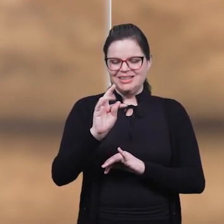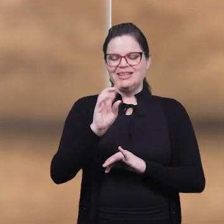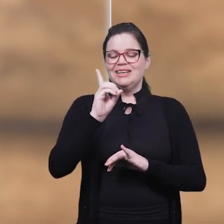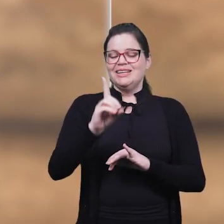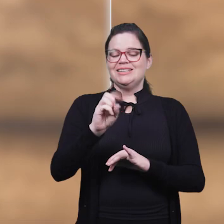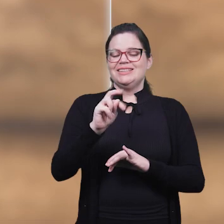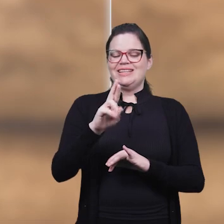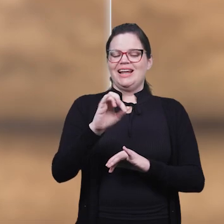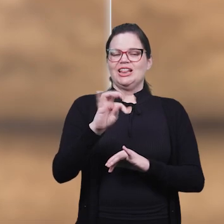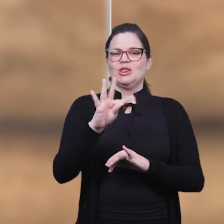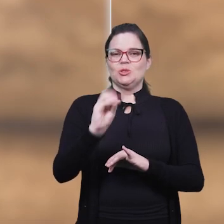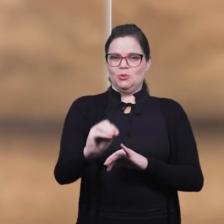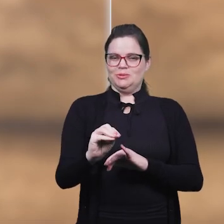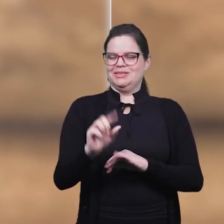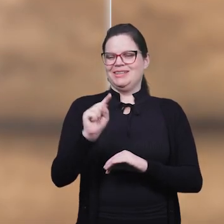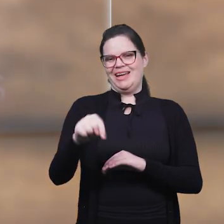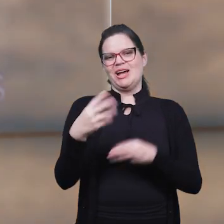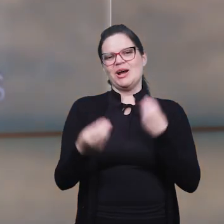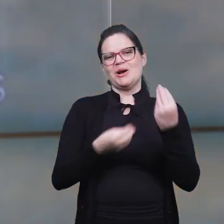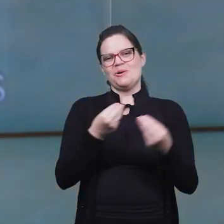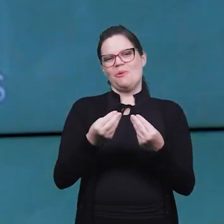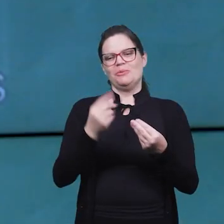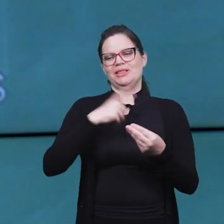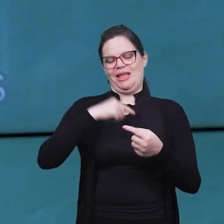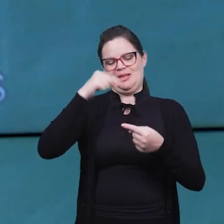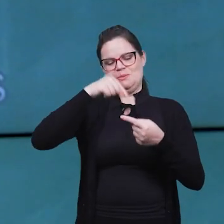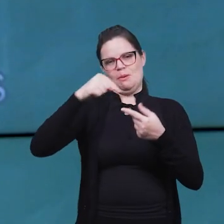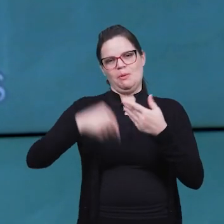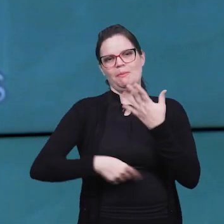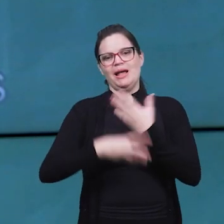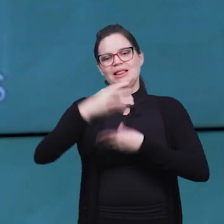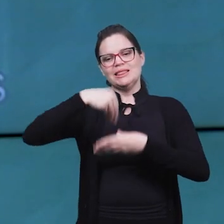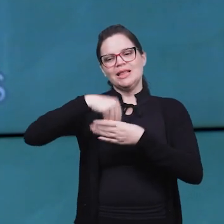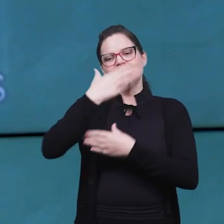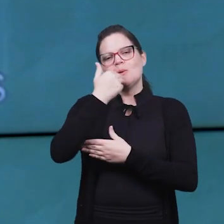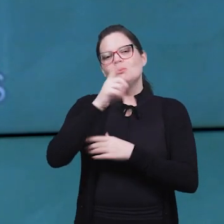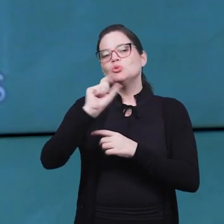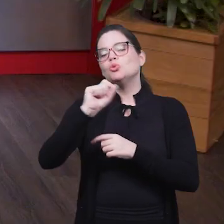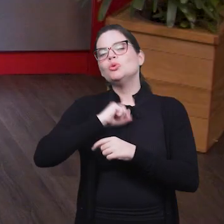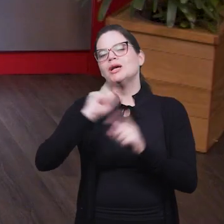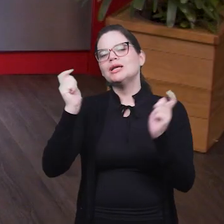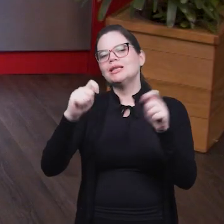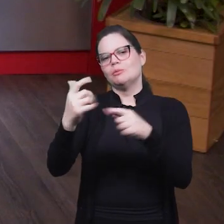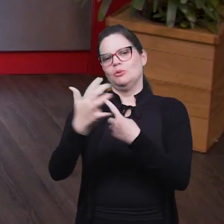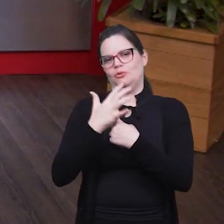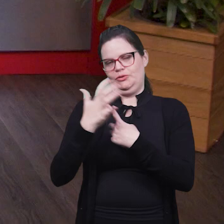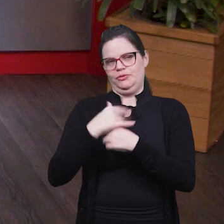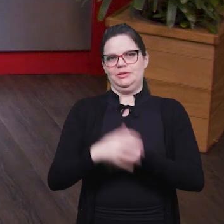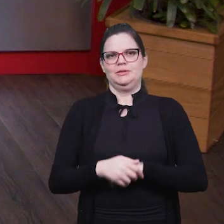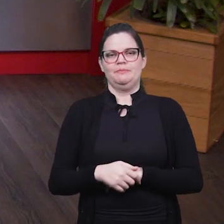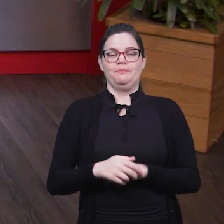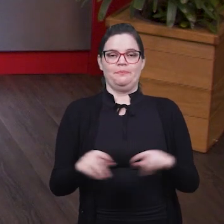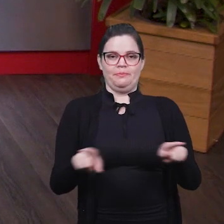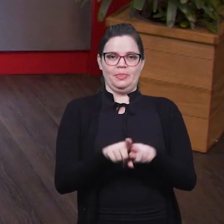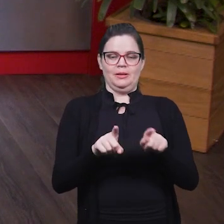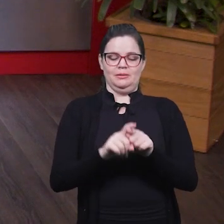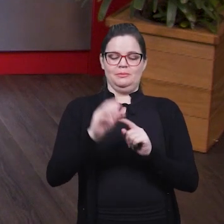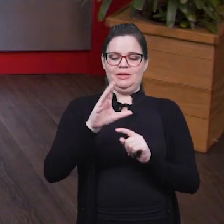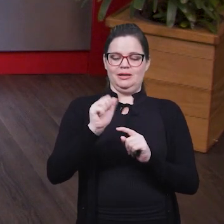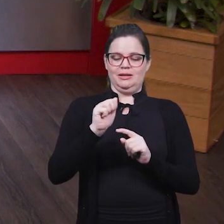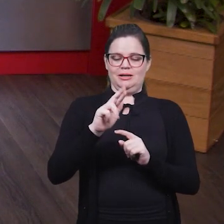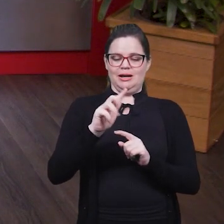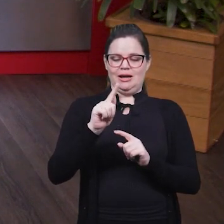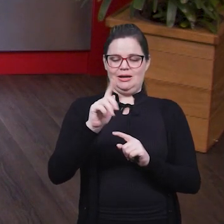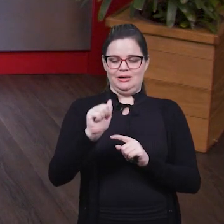gorduras, proteínas, ou seja, a composição do alimento. Carga glicêmica, ela mensura quanto